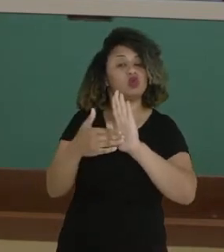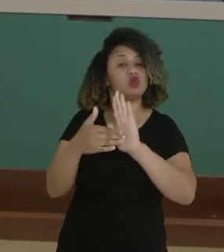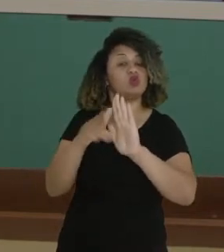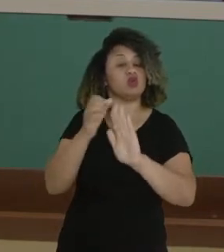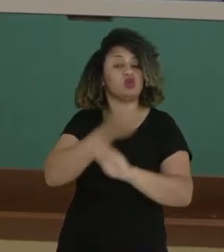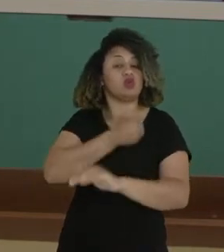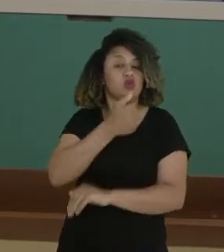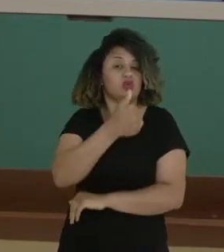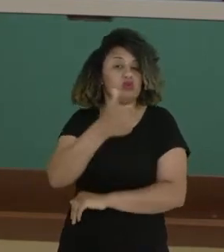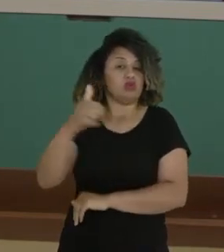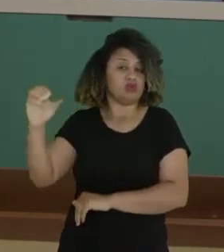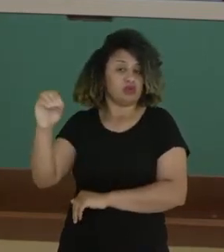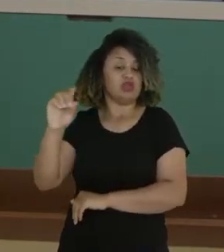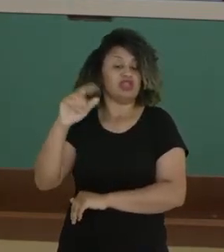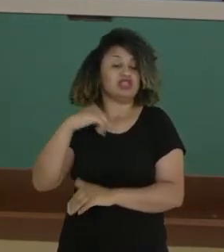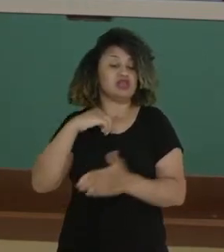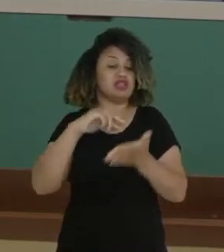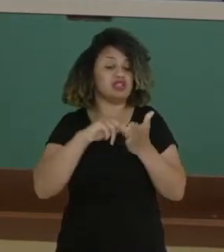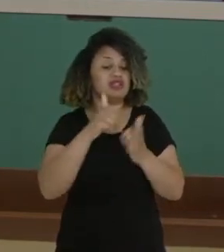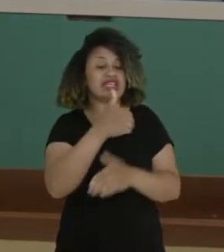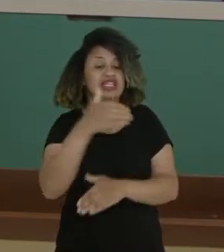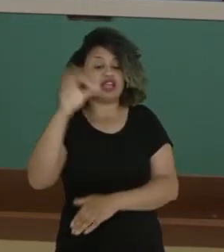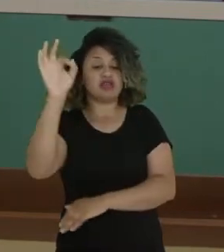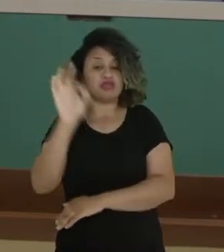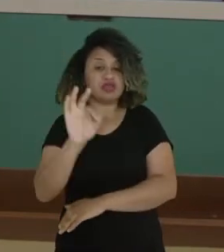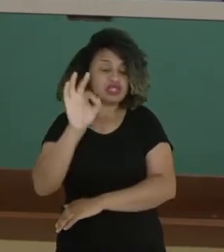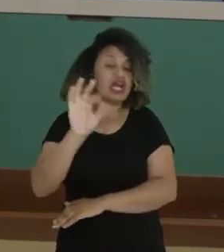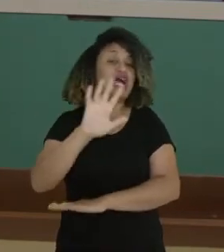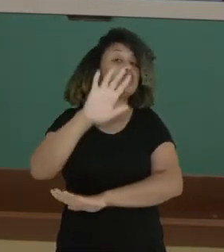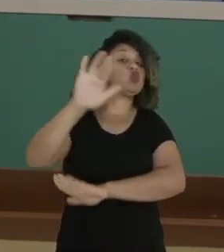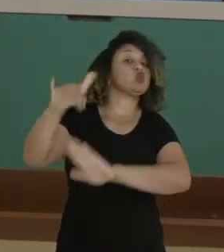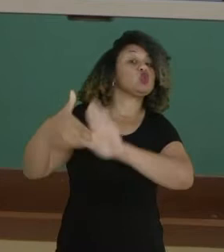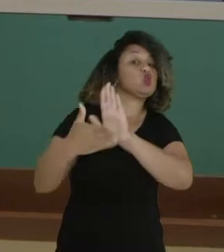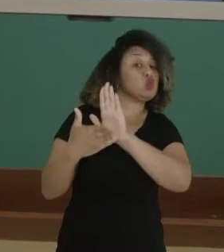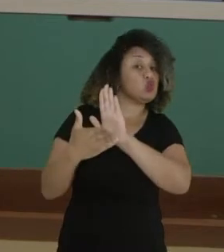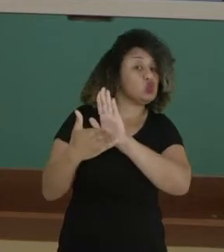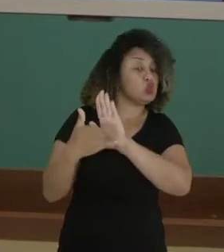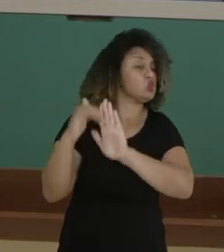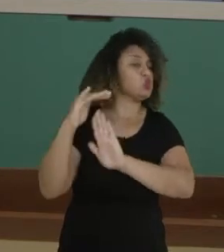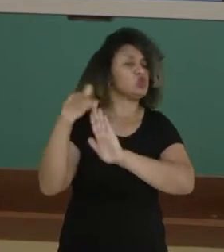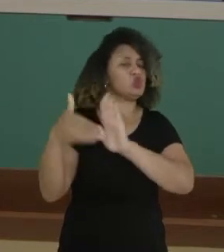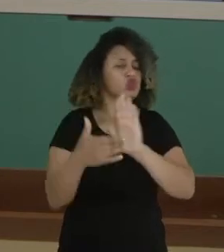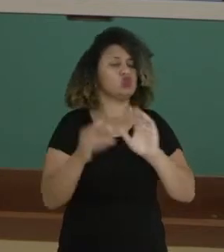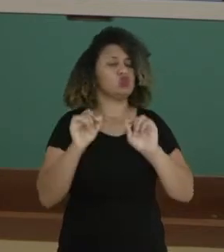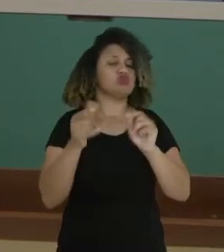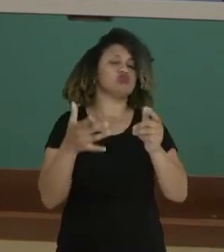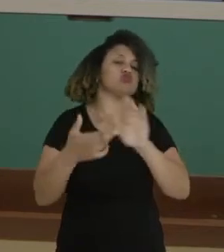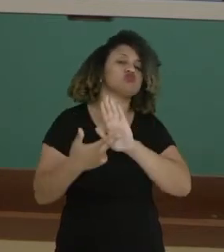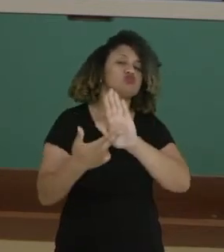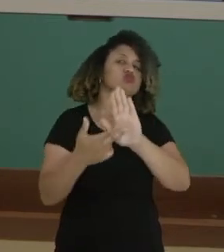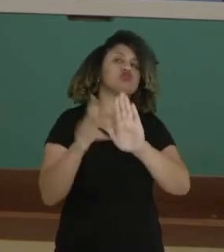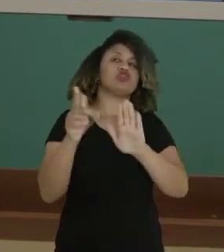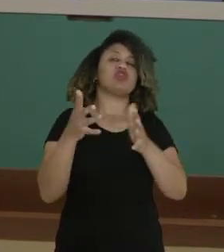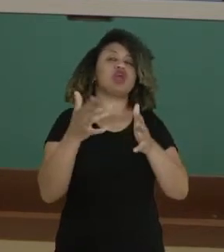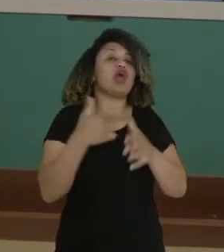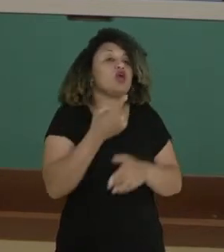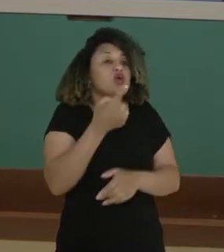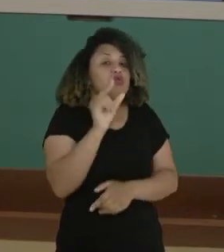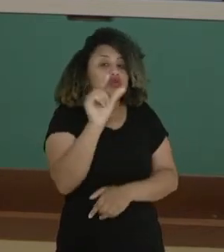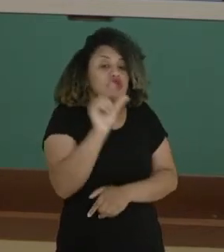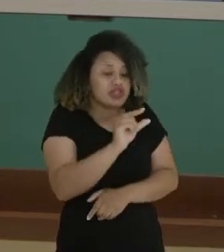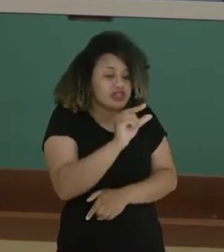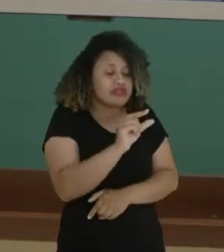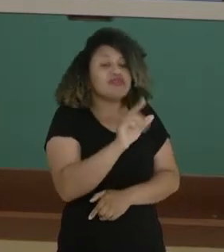Então, quando fala 100%, é tudo, é o total daquilo que está se querendo representar. Eu quero uma partezinha só, então